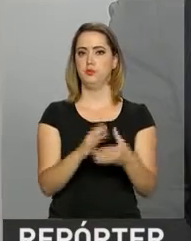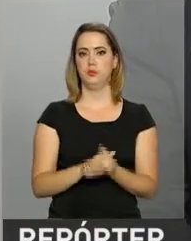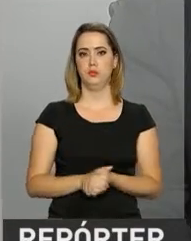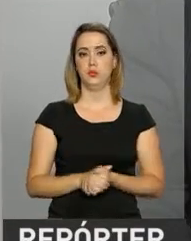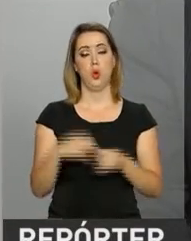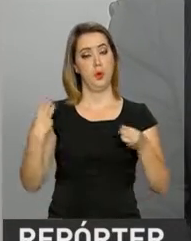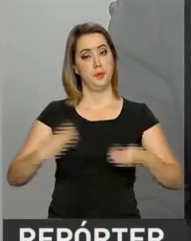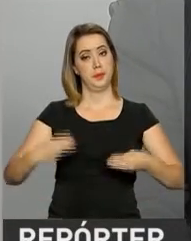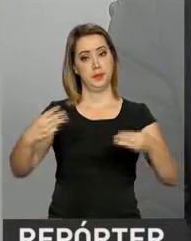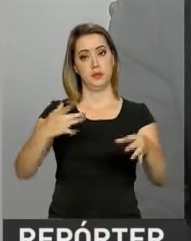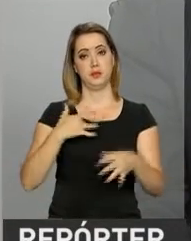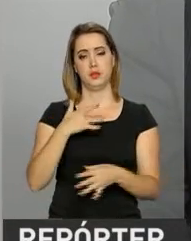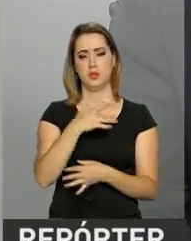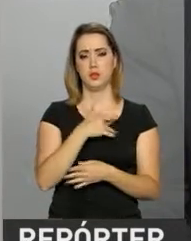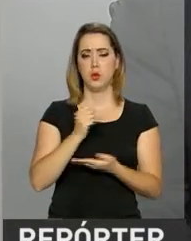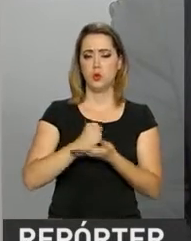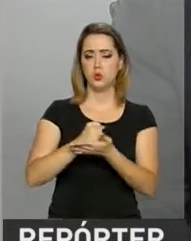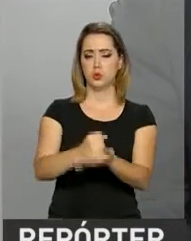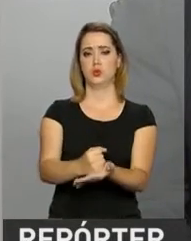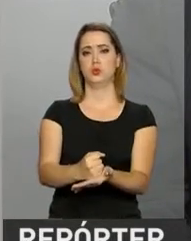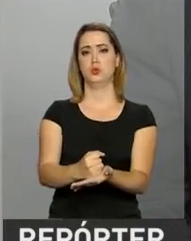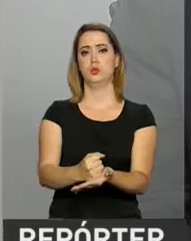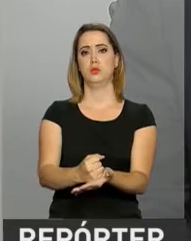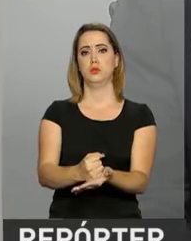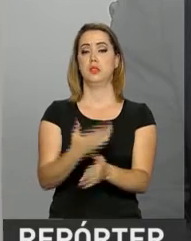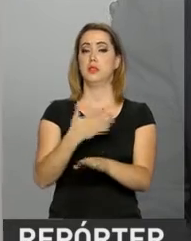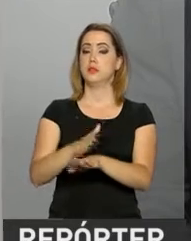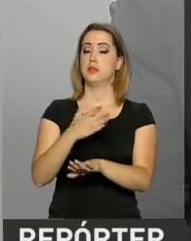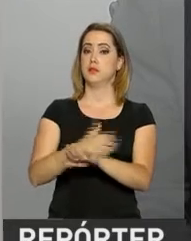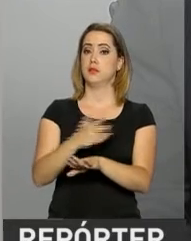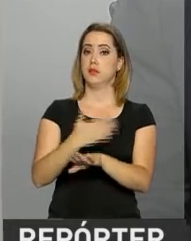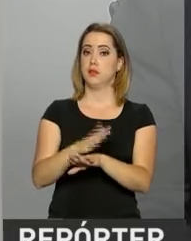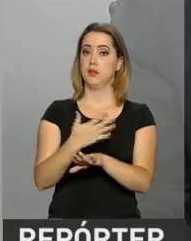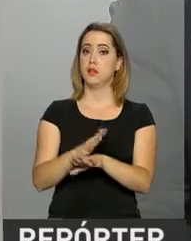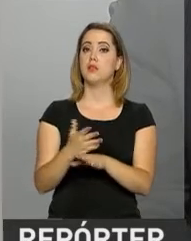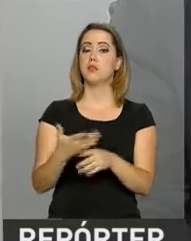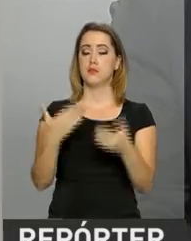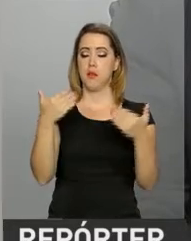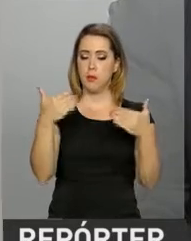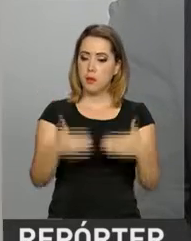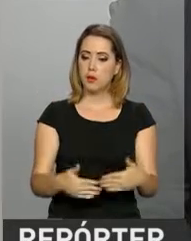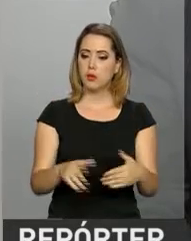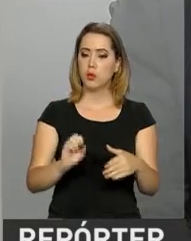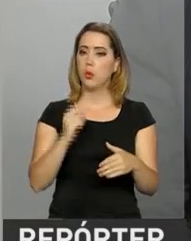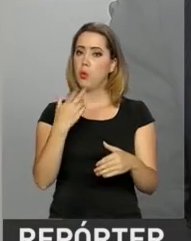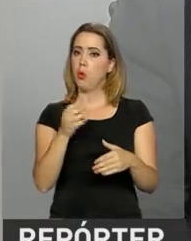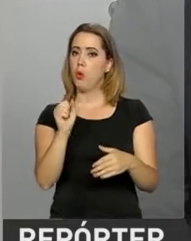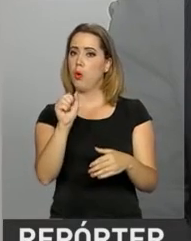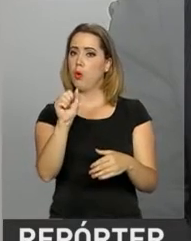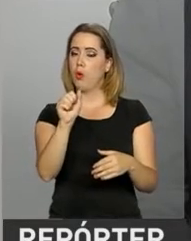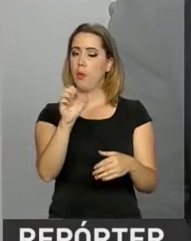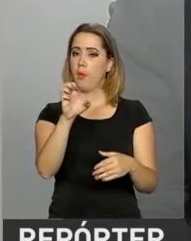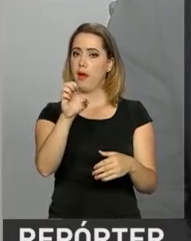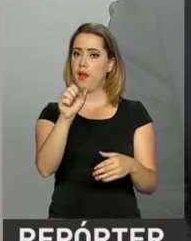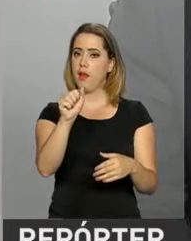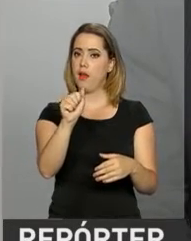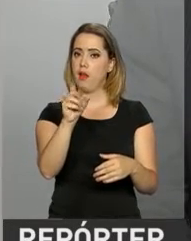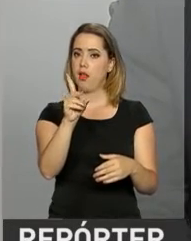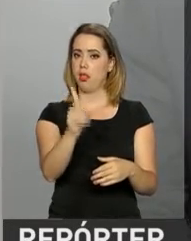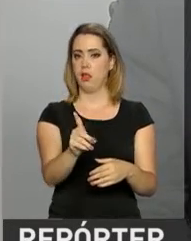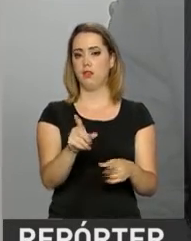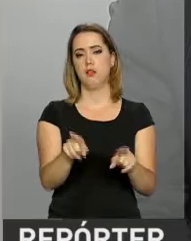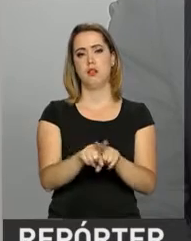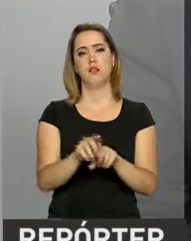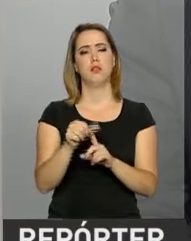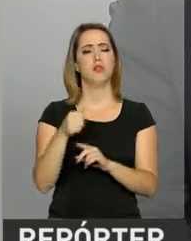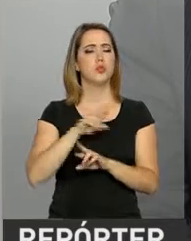oferece treinamentos presenciais ea distância para os mais variados prática via unasul